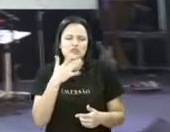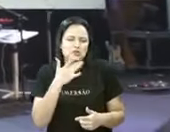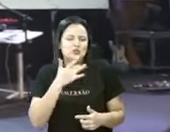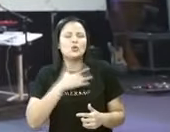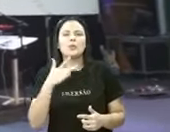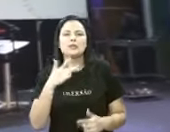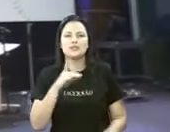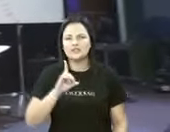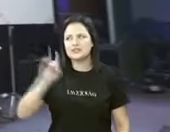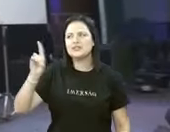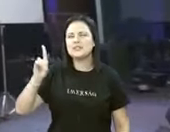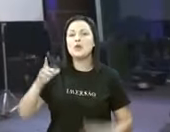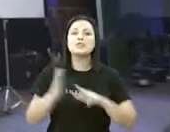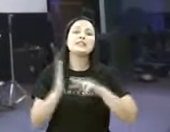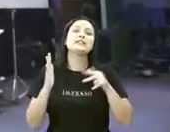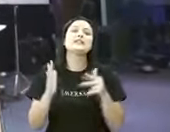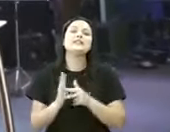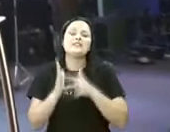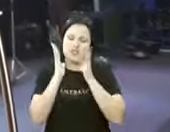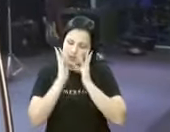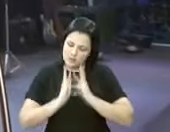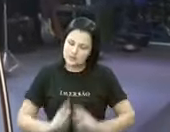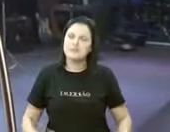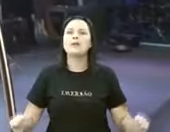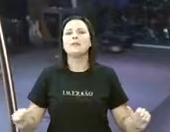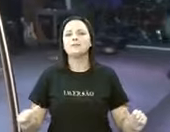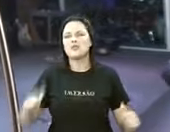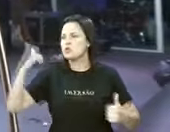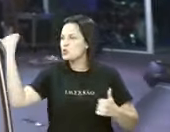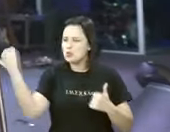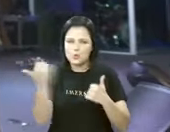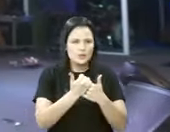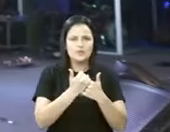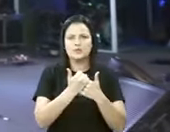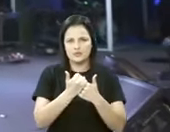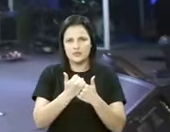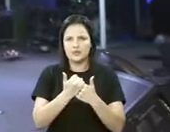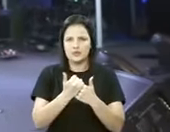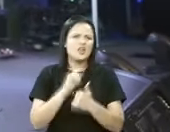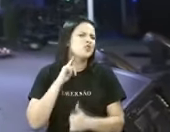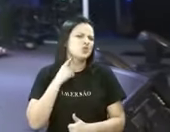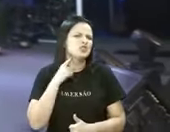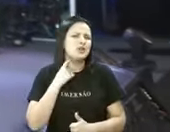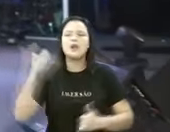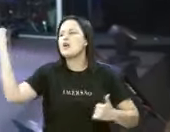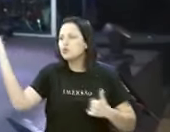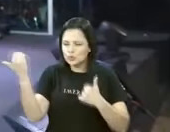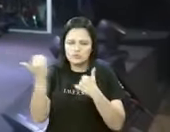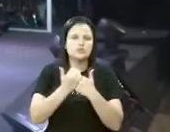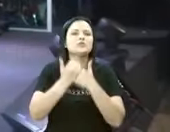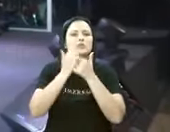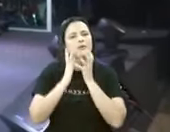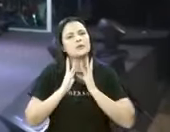tirar o que tem que tirar e colocar o que tem que ser colocado. Às vezes o que o altar tira era exatamente o